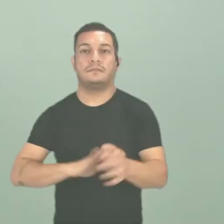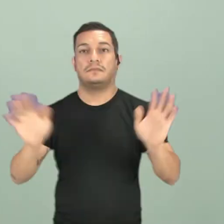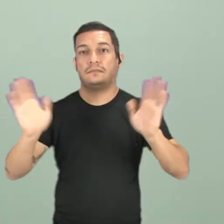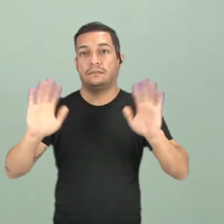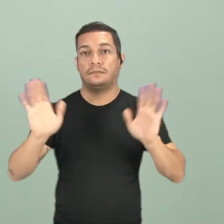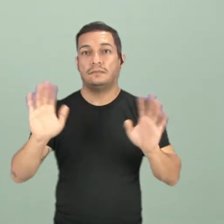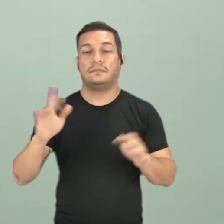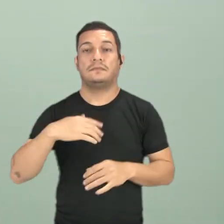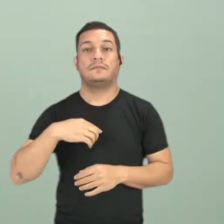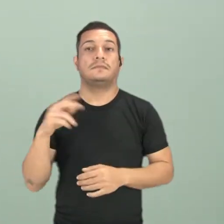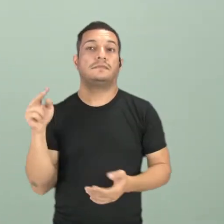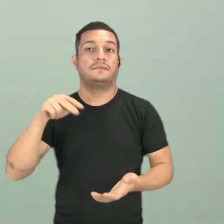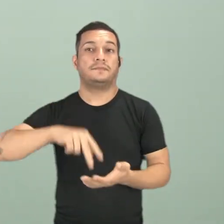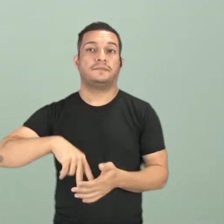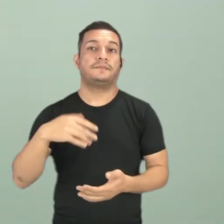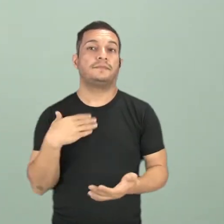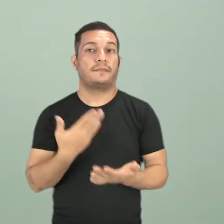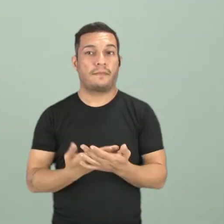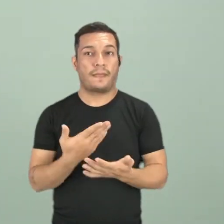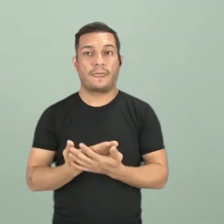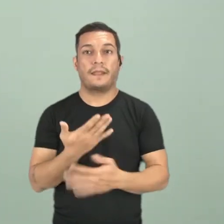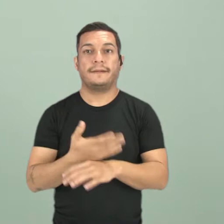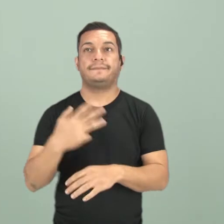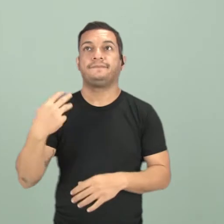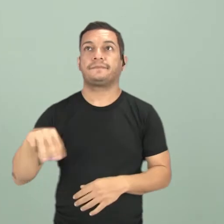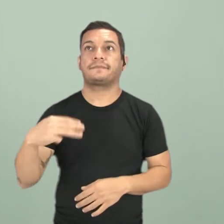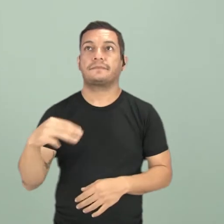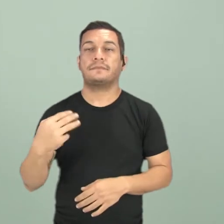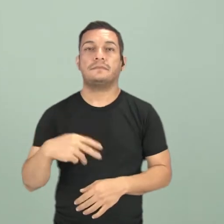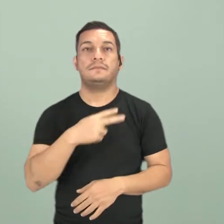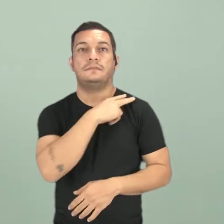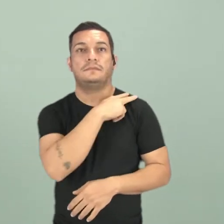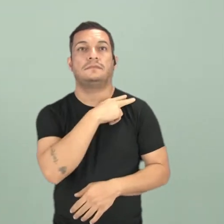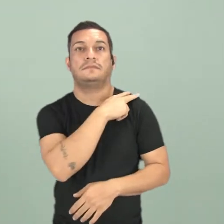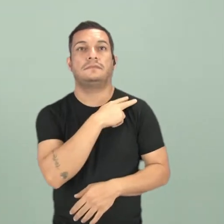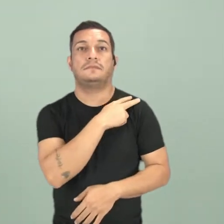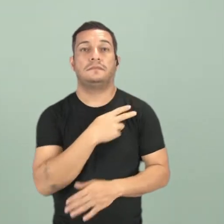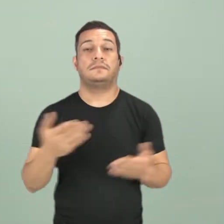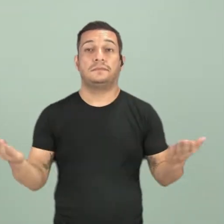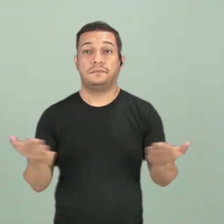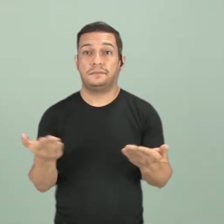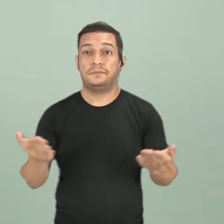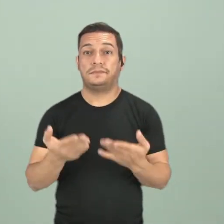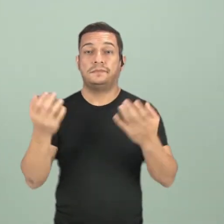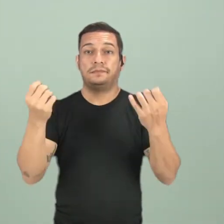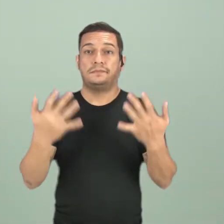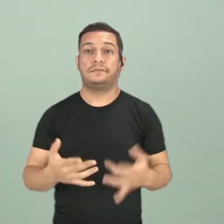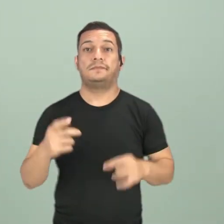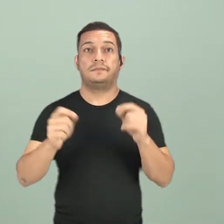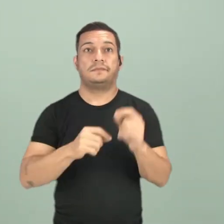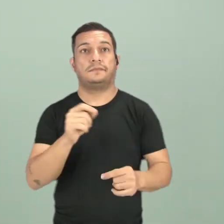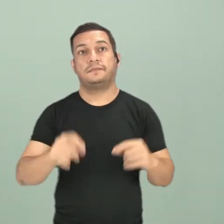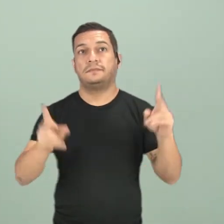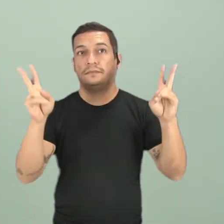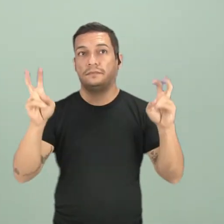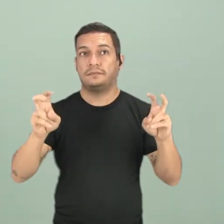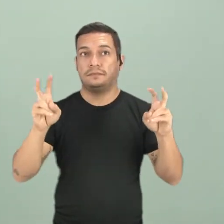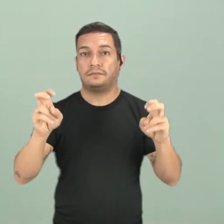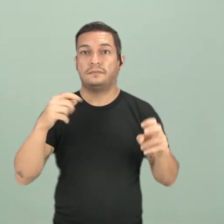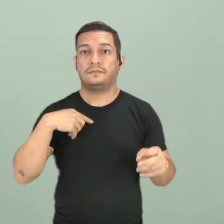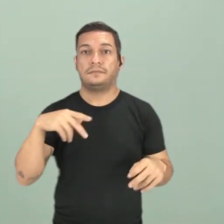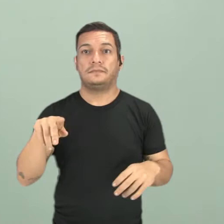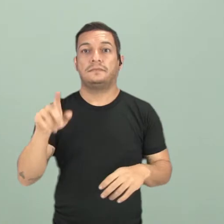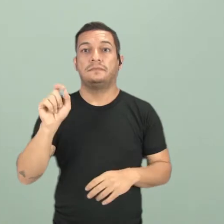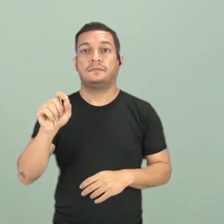Olá, pessoal! Nós estamos aqui para mais uma aula de matemática para a segunda série e hoje nós vamos estar falando, abordando, e eu sou